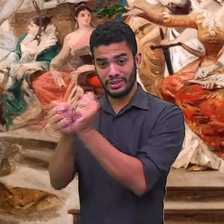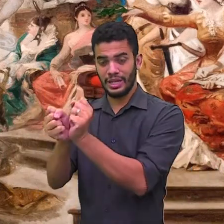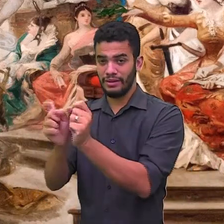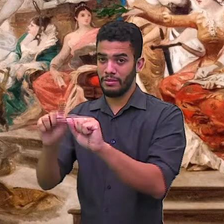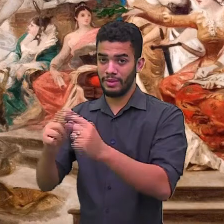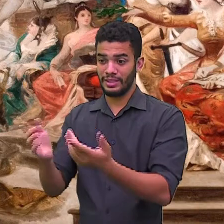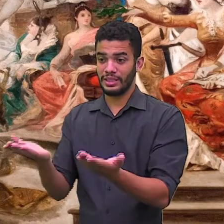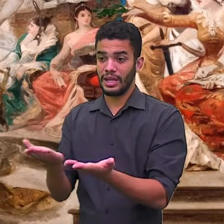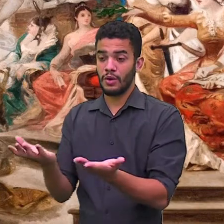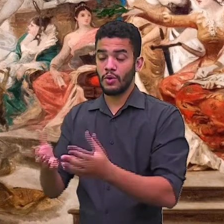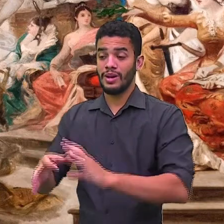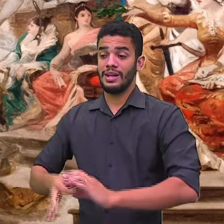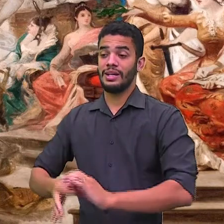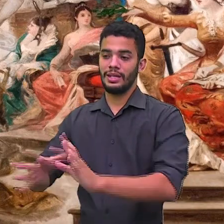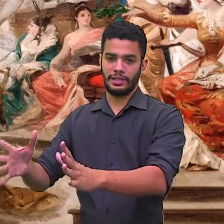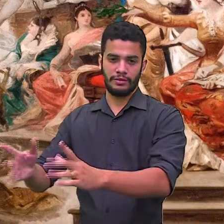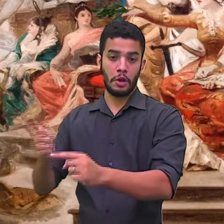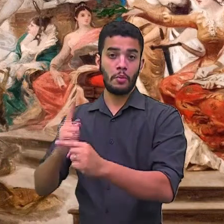eles revoltavam